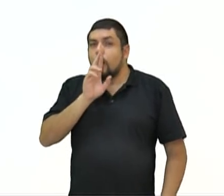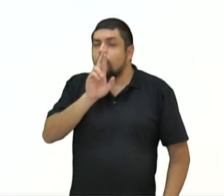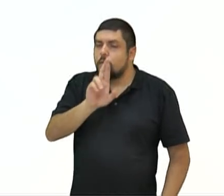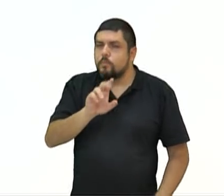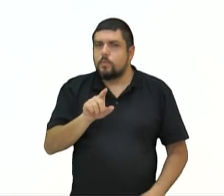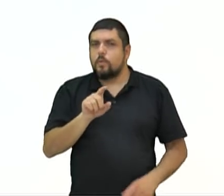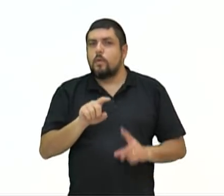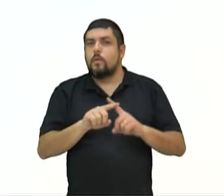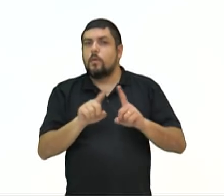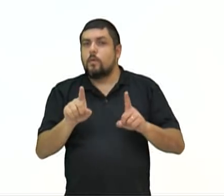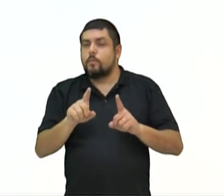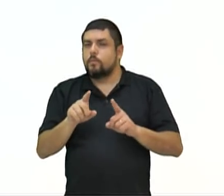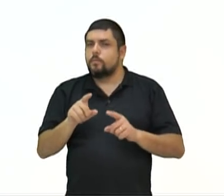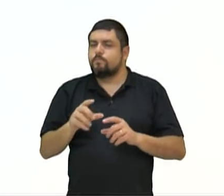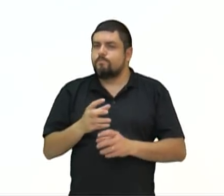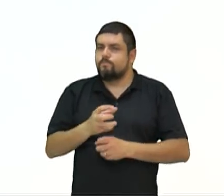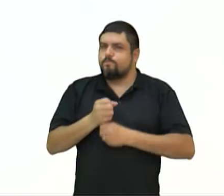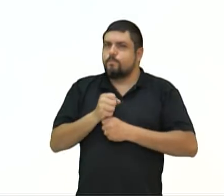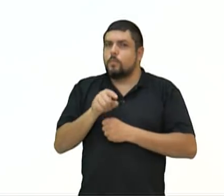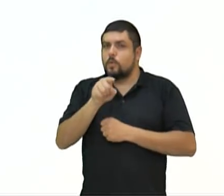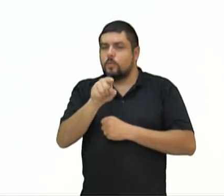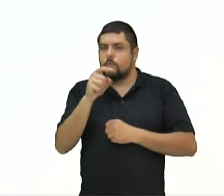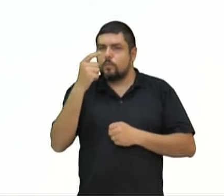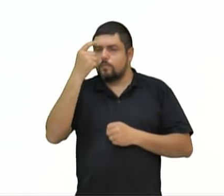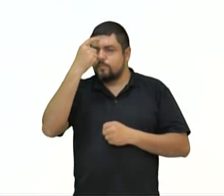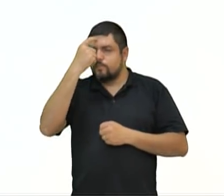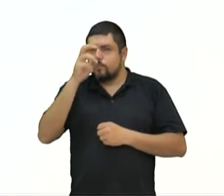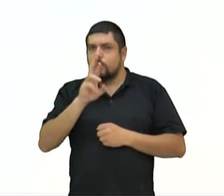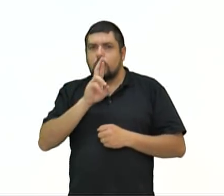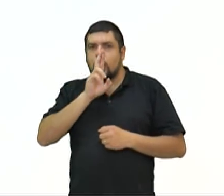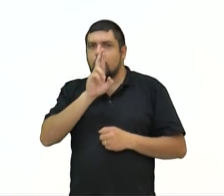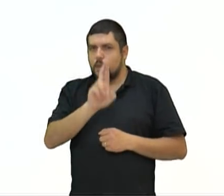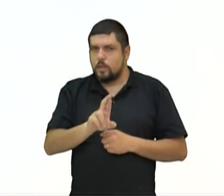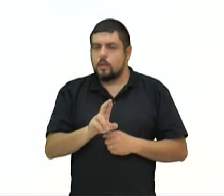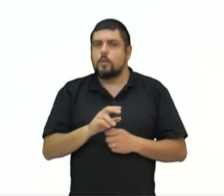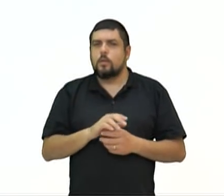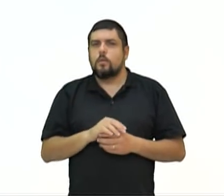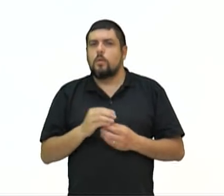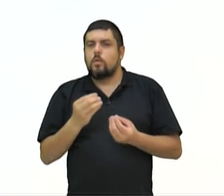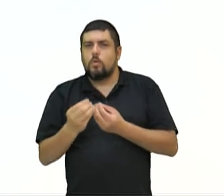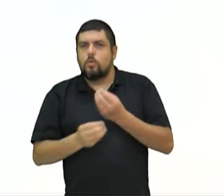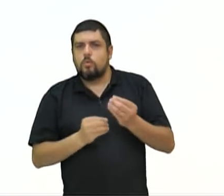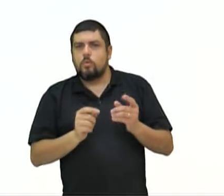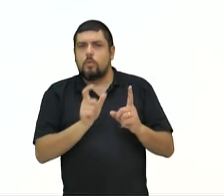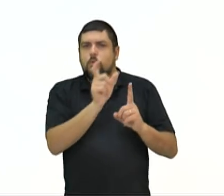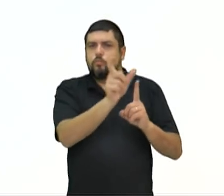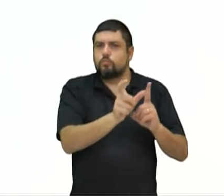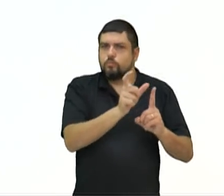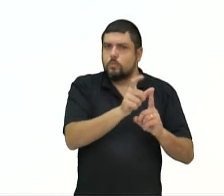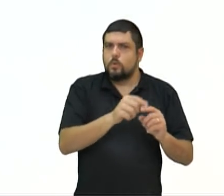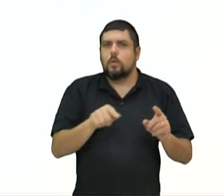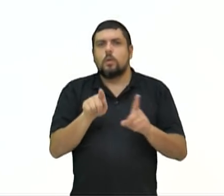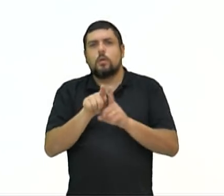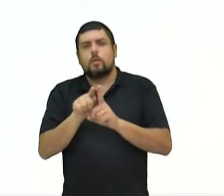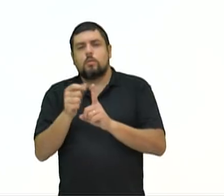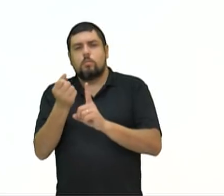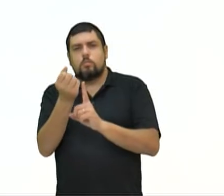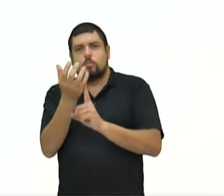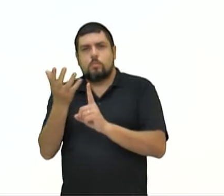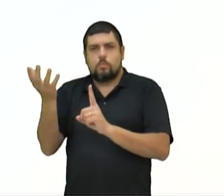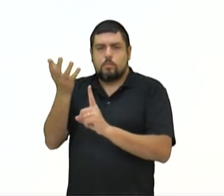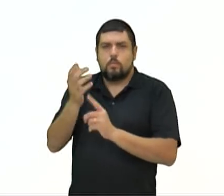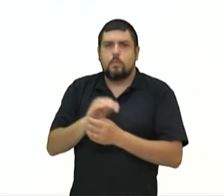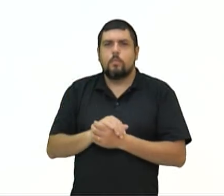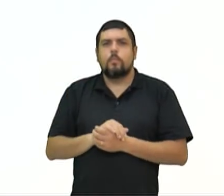pensarem. Então, a gente só analisou ali os elementos composicionais da linguagem não verbal, da linguagem verbal, e agora é que vocês vão tentar acertar